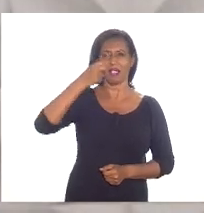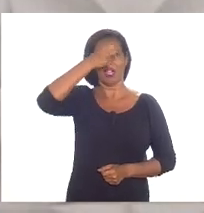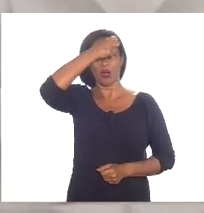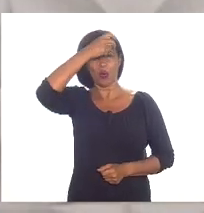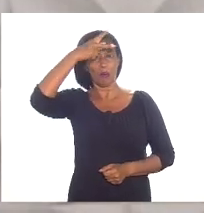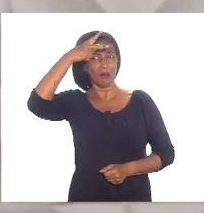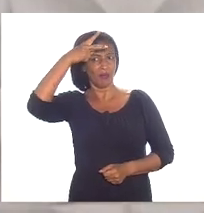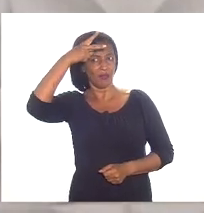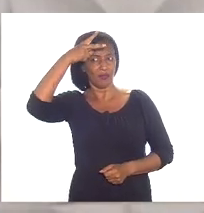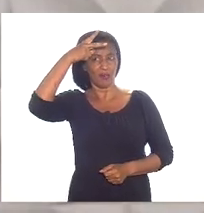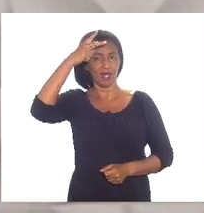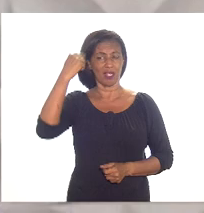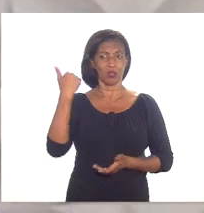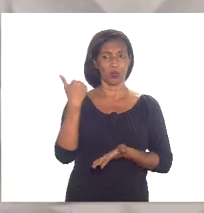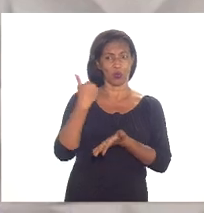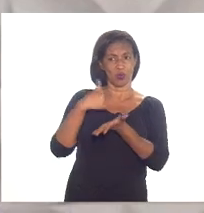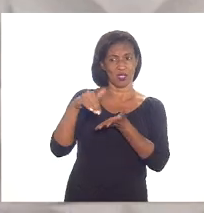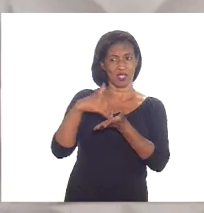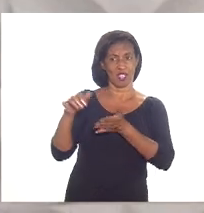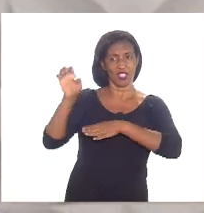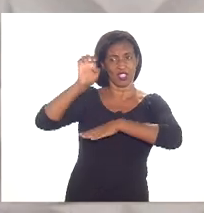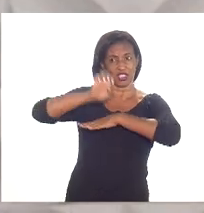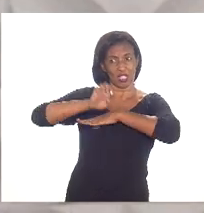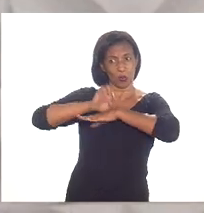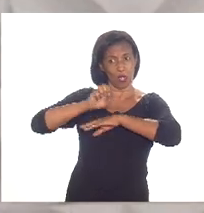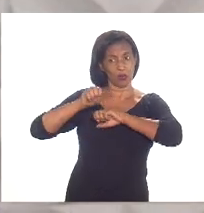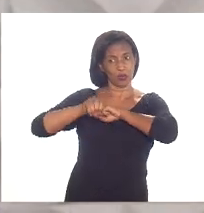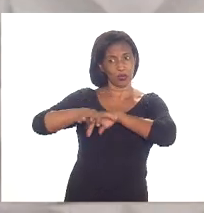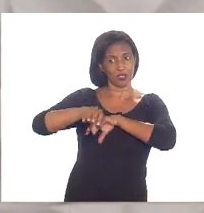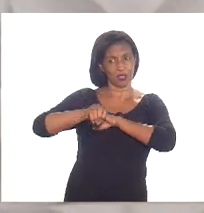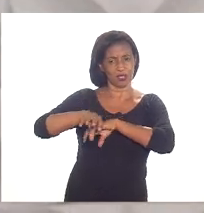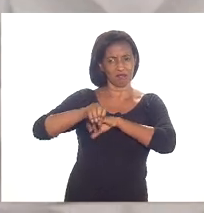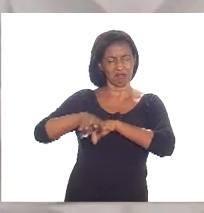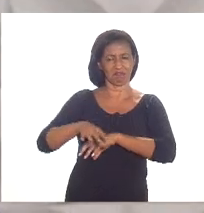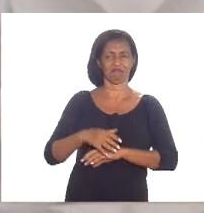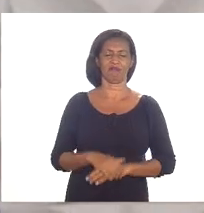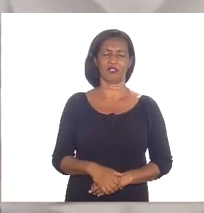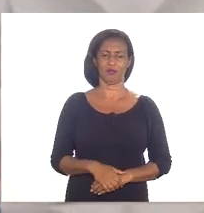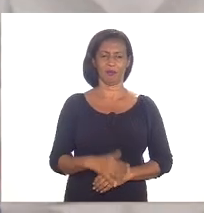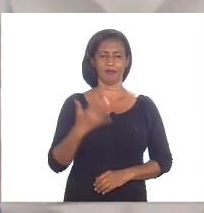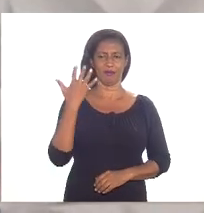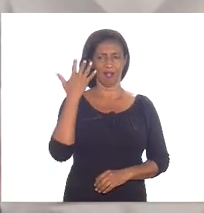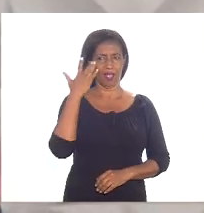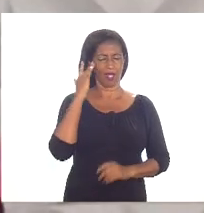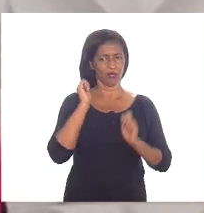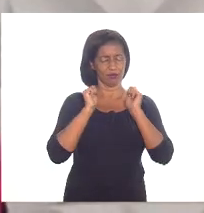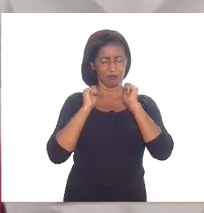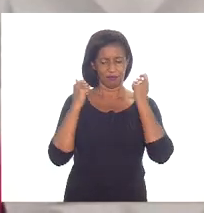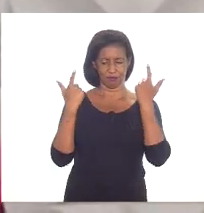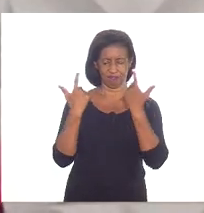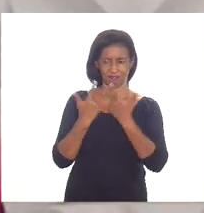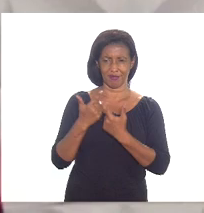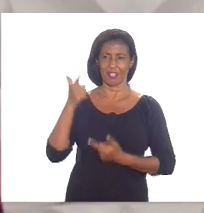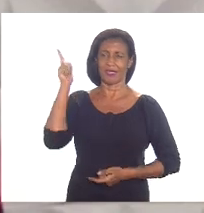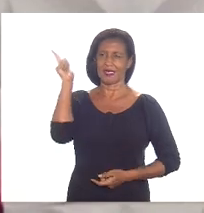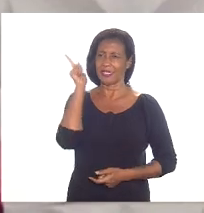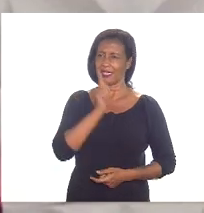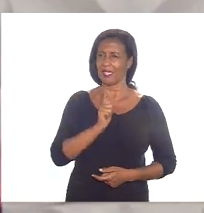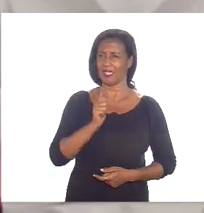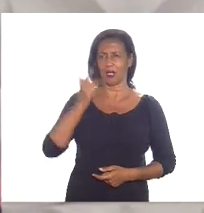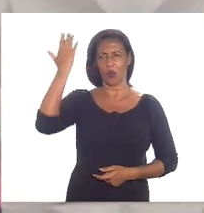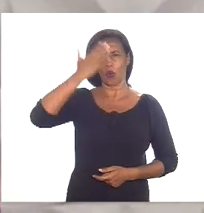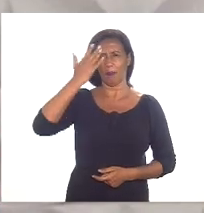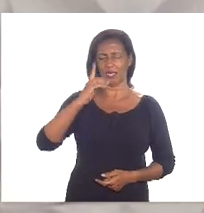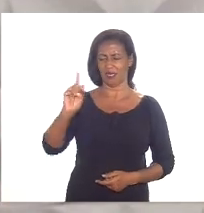e, sobretudo, como secretário estadual de Educação. Acho que a Assembleia Legislativa ganha muito com a presença de